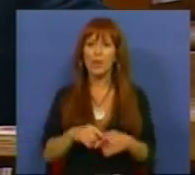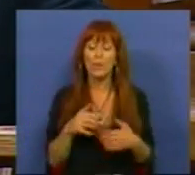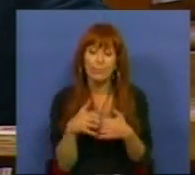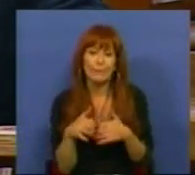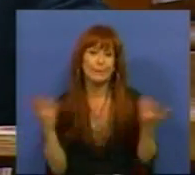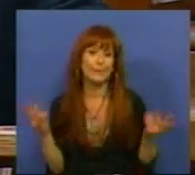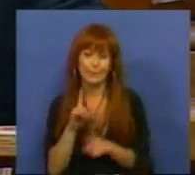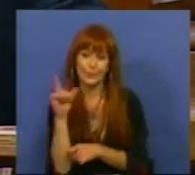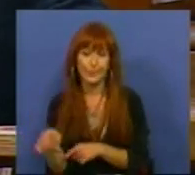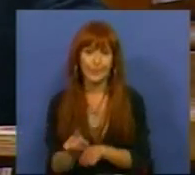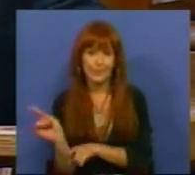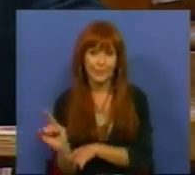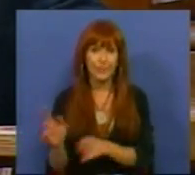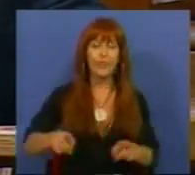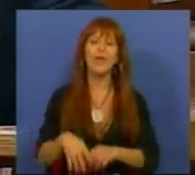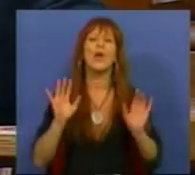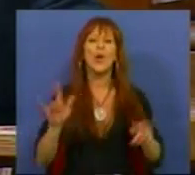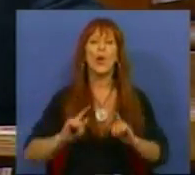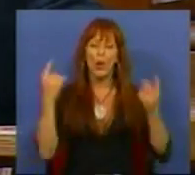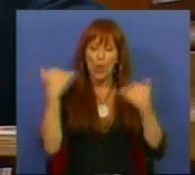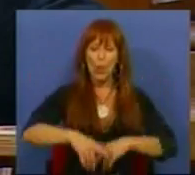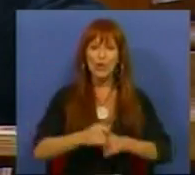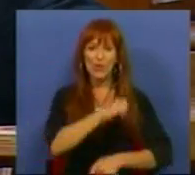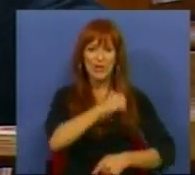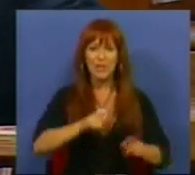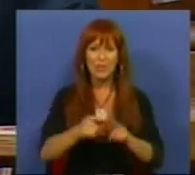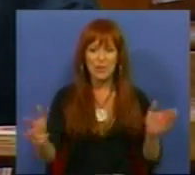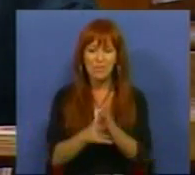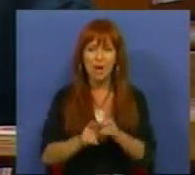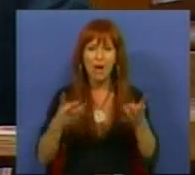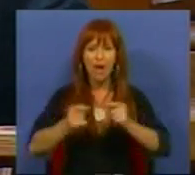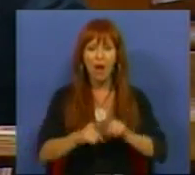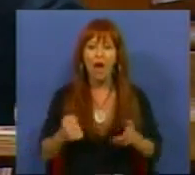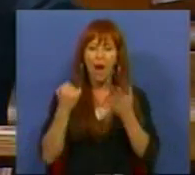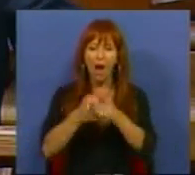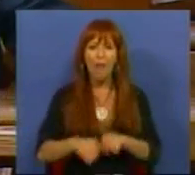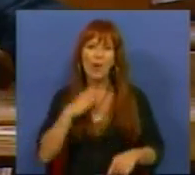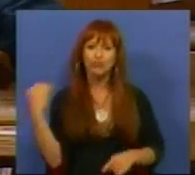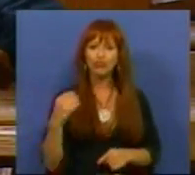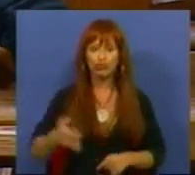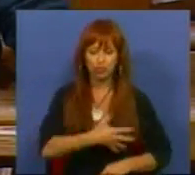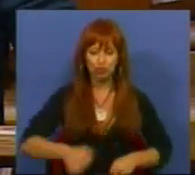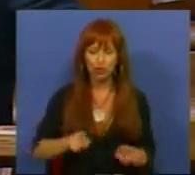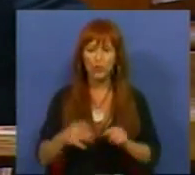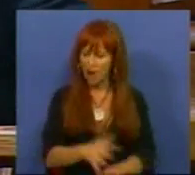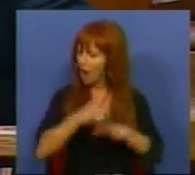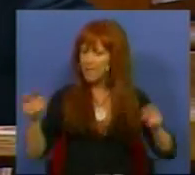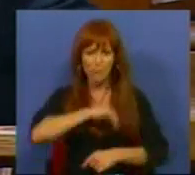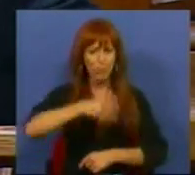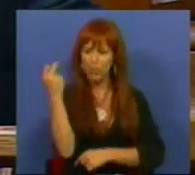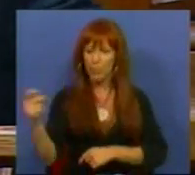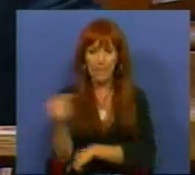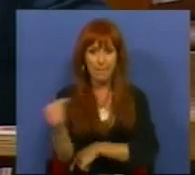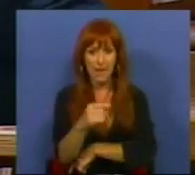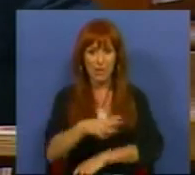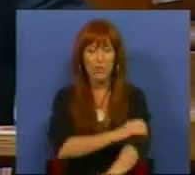sendeiro. Condicionou a viabilização do orçamento à aprovação de medidas de apoio aos jovens desempregados e ao aumento das pensões